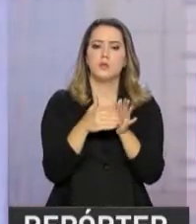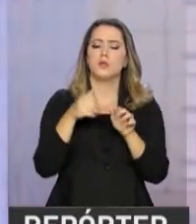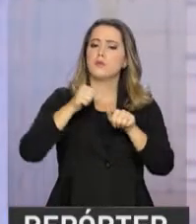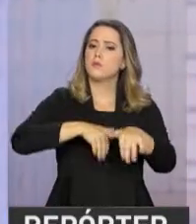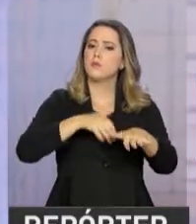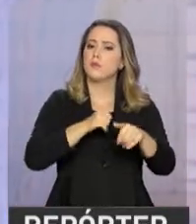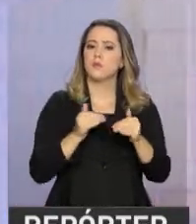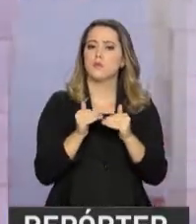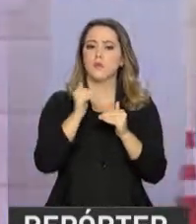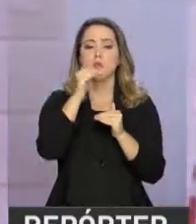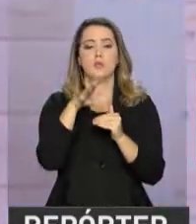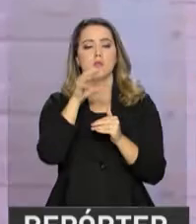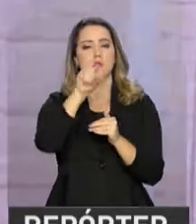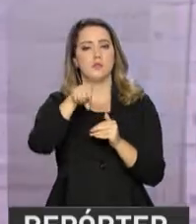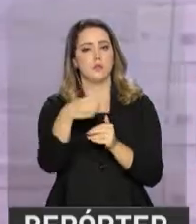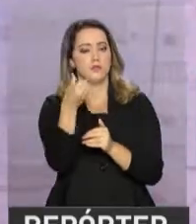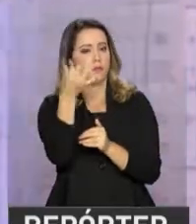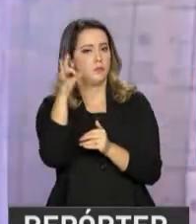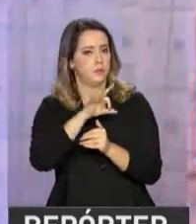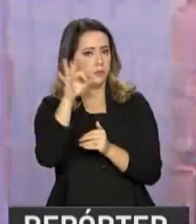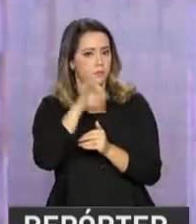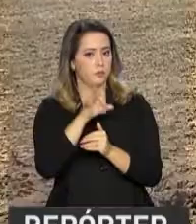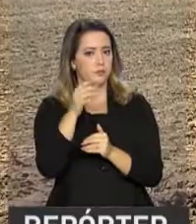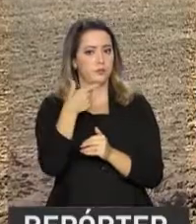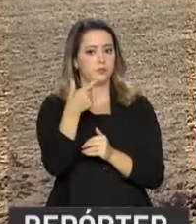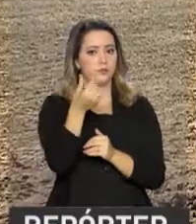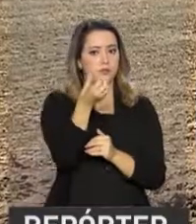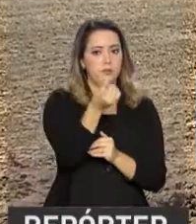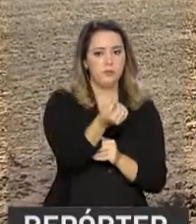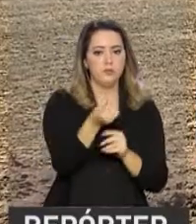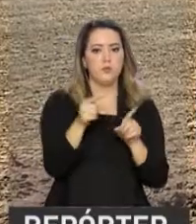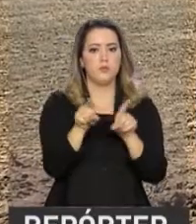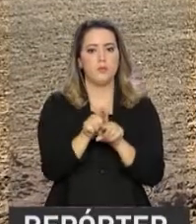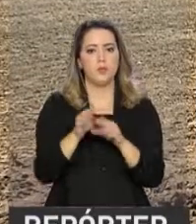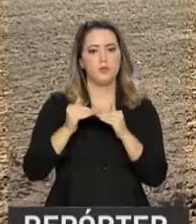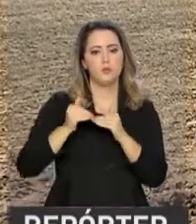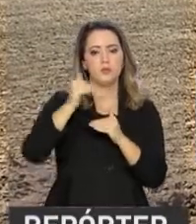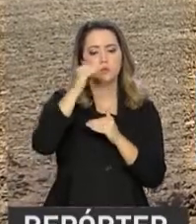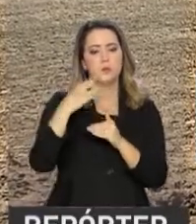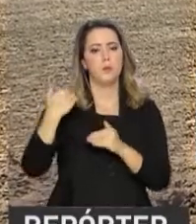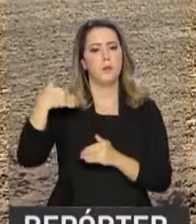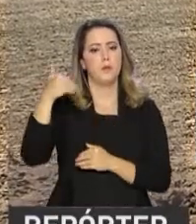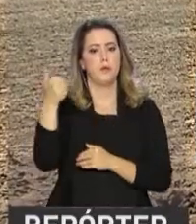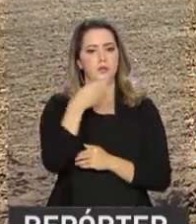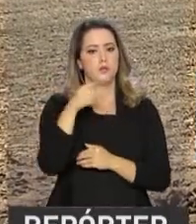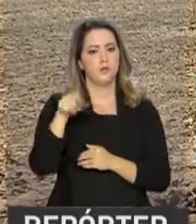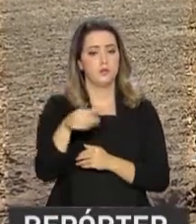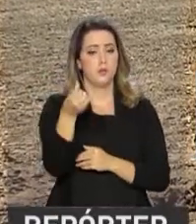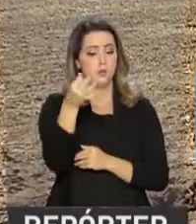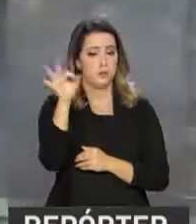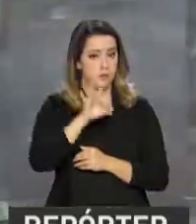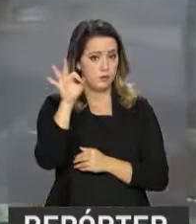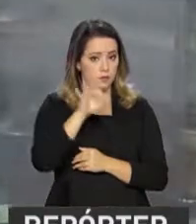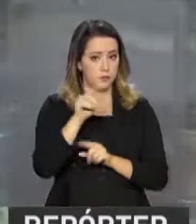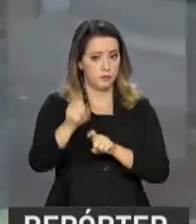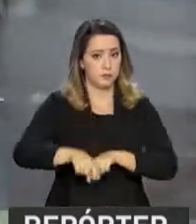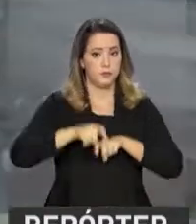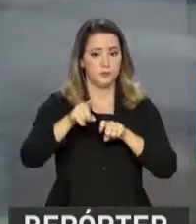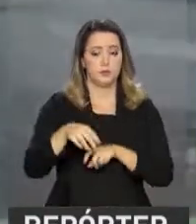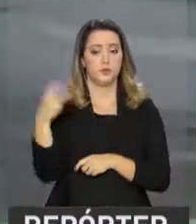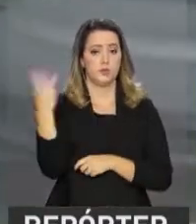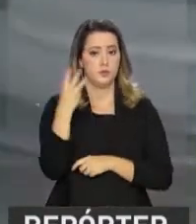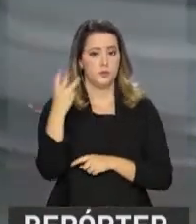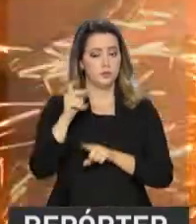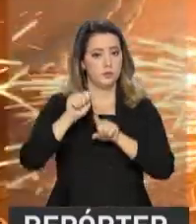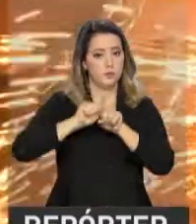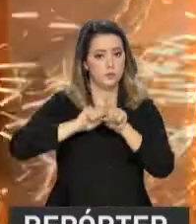foi de 0,6% em relação a 2016, com expansão de mais de 14% da agropecuária. No terceiro